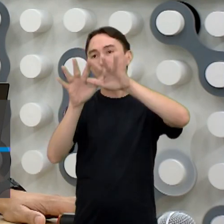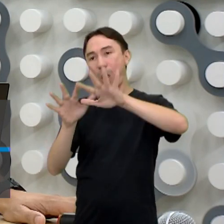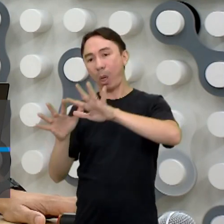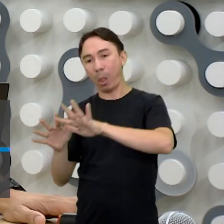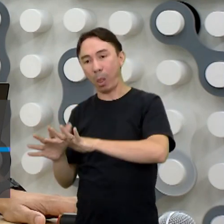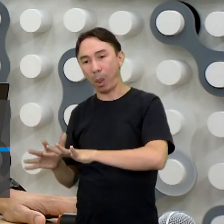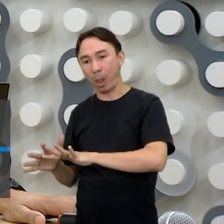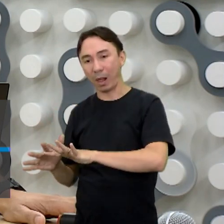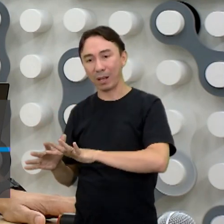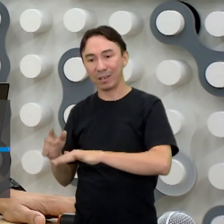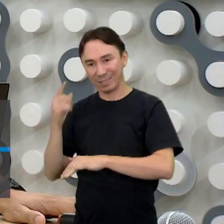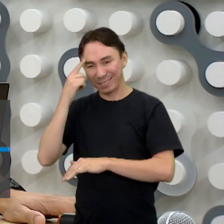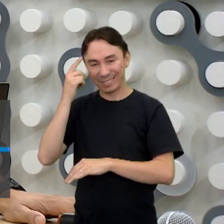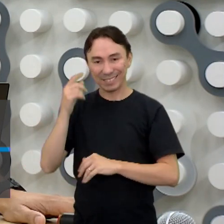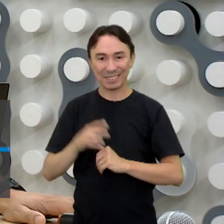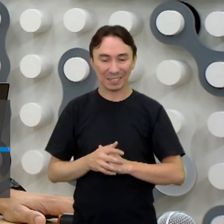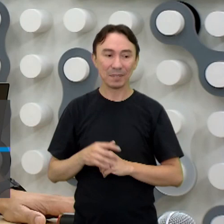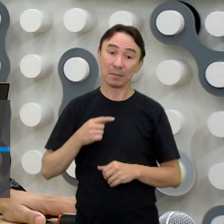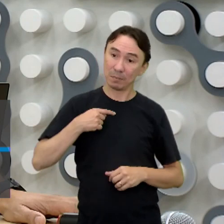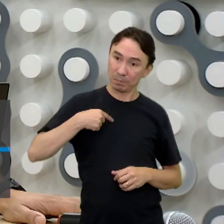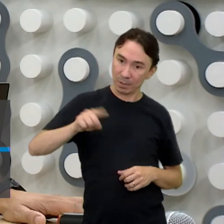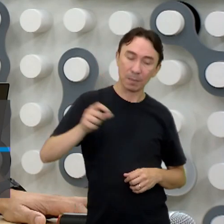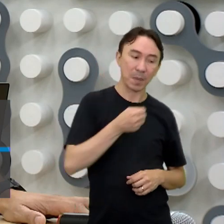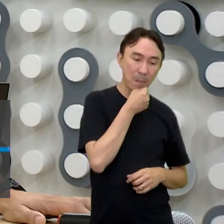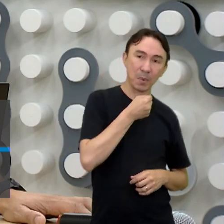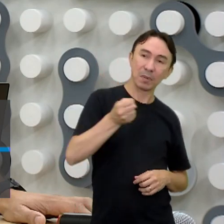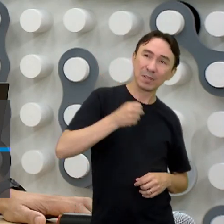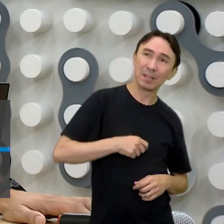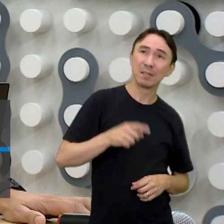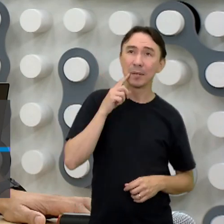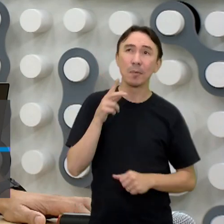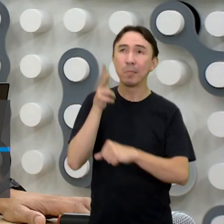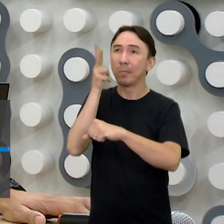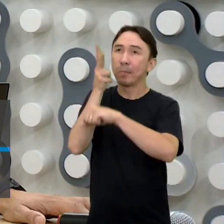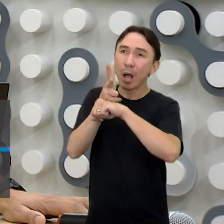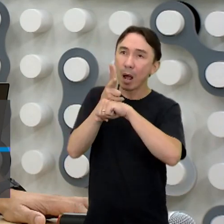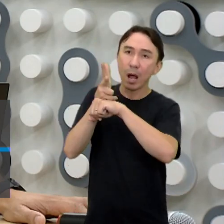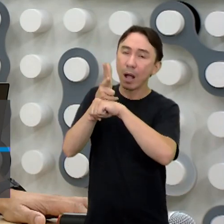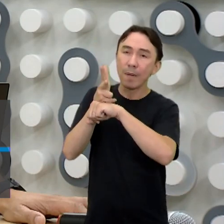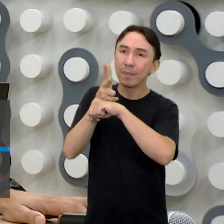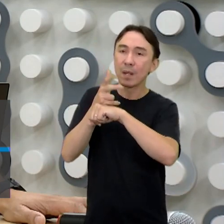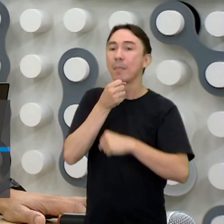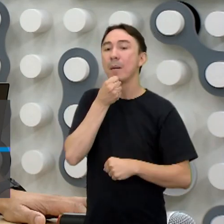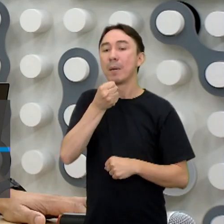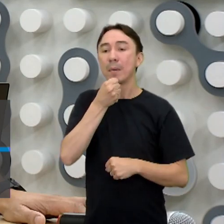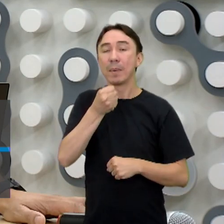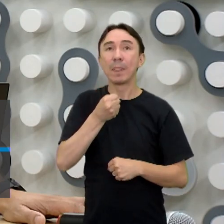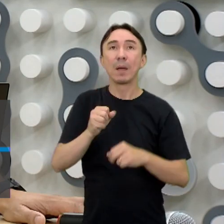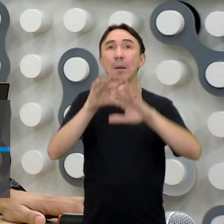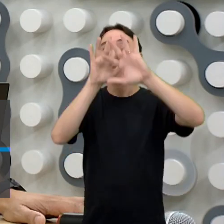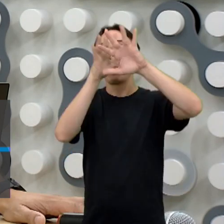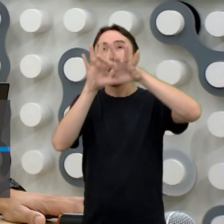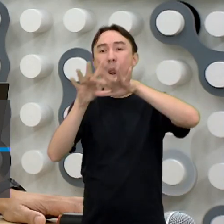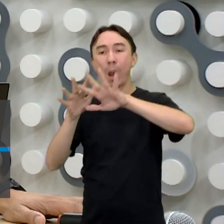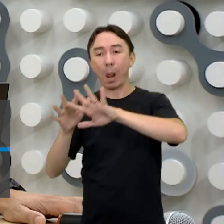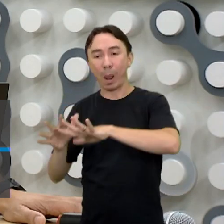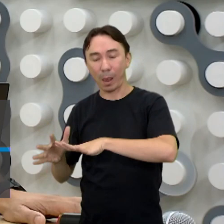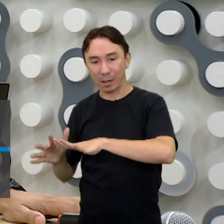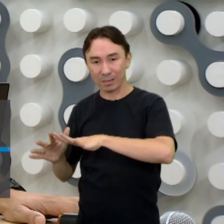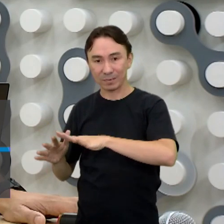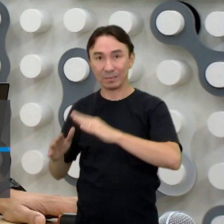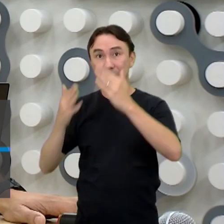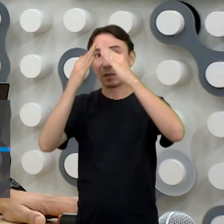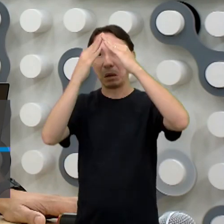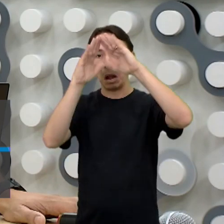mando um repórter, ele cobra o desmoronamento e a notícia do desmoronamento